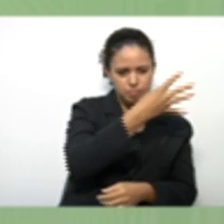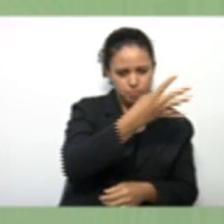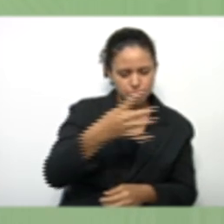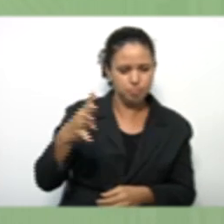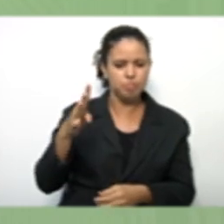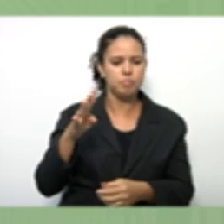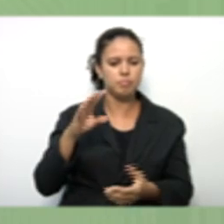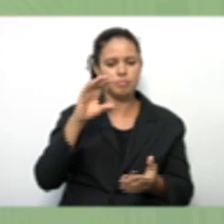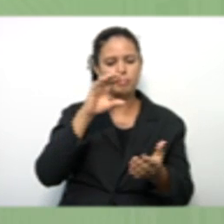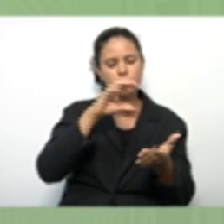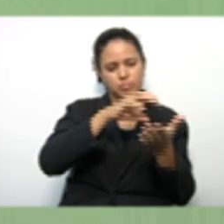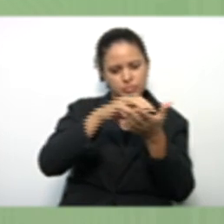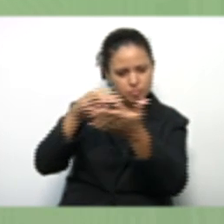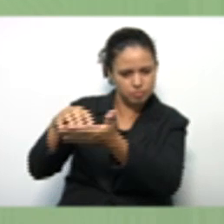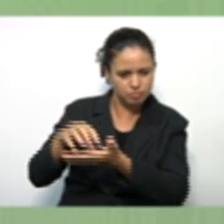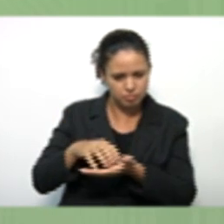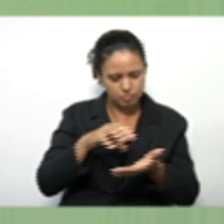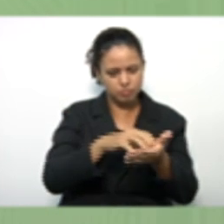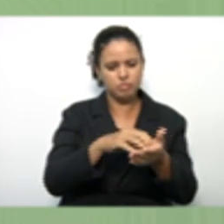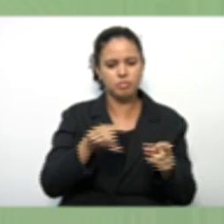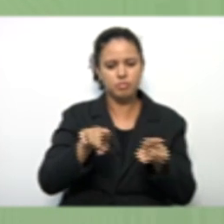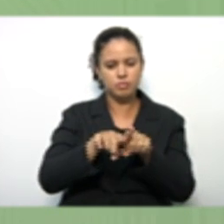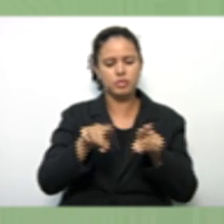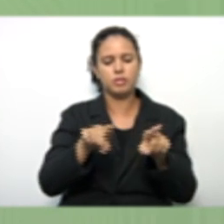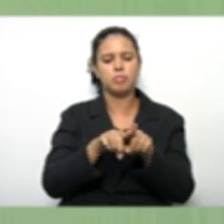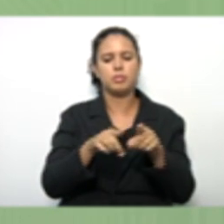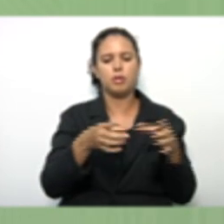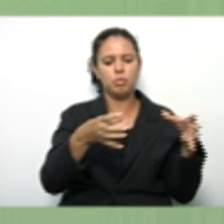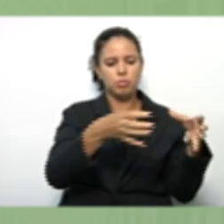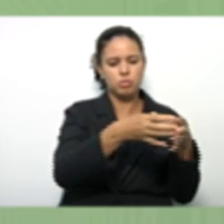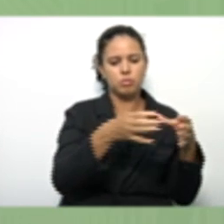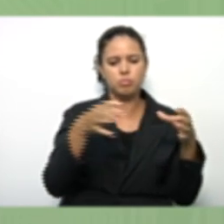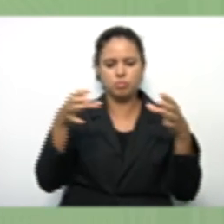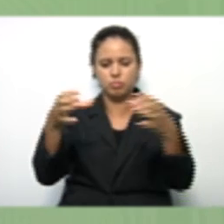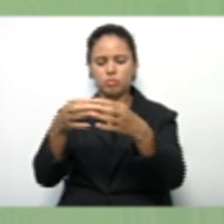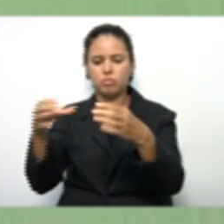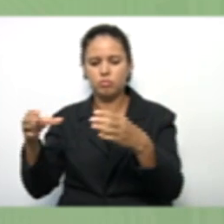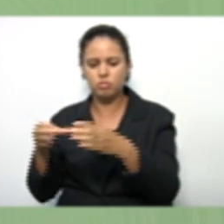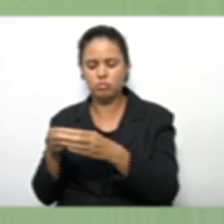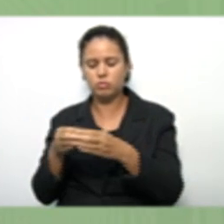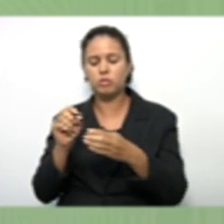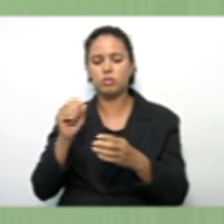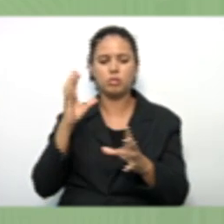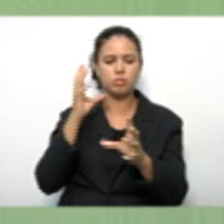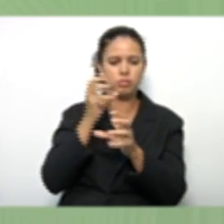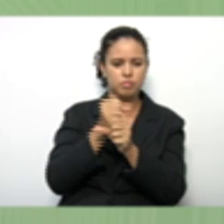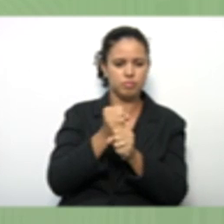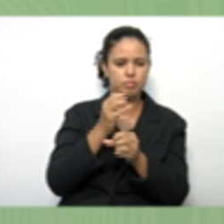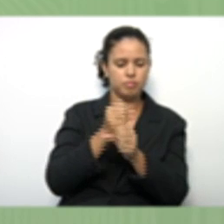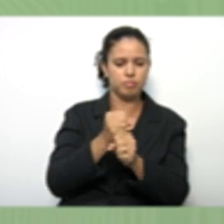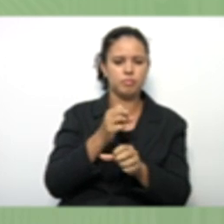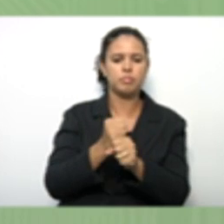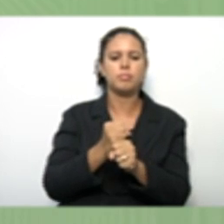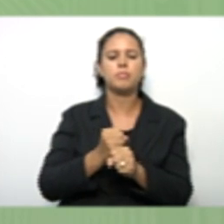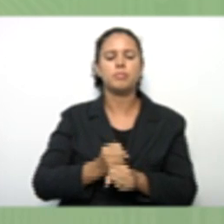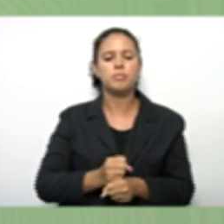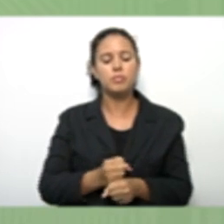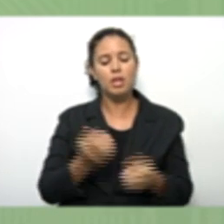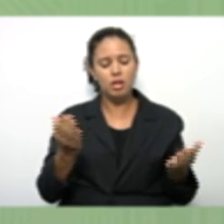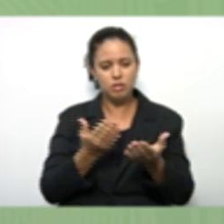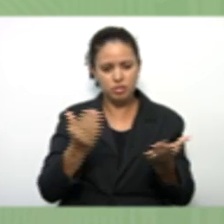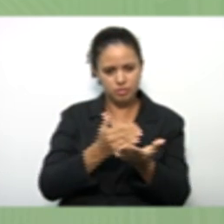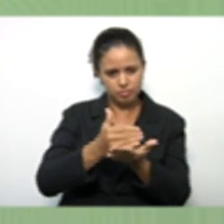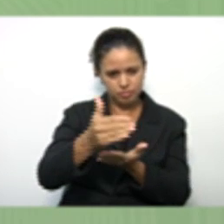contas patrimoniais em grupos conforme a natureza contábil e, portanto, iniciaremos a nossa teleaula de hoje com a